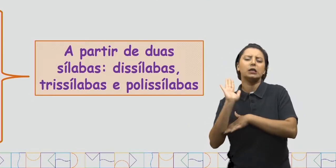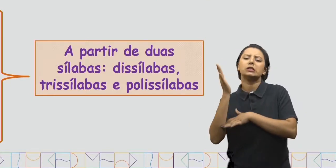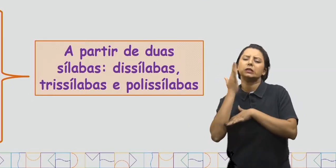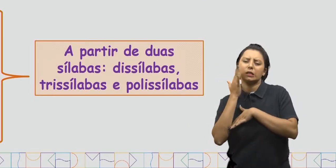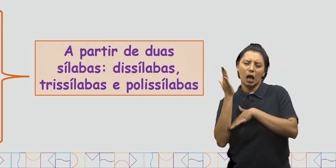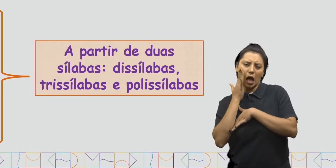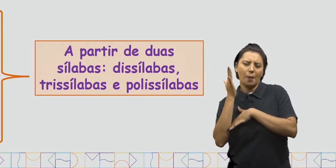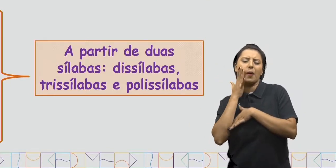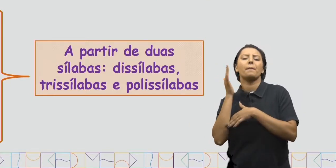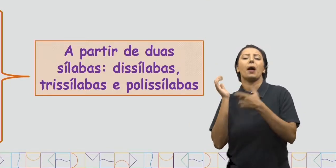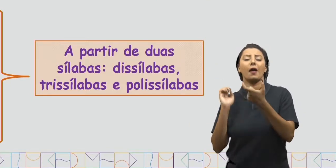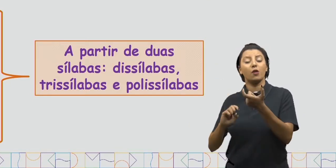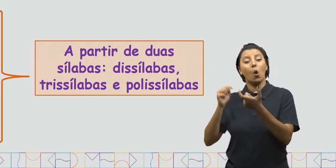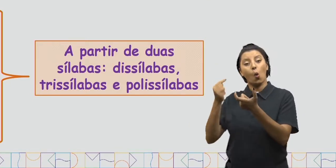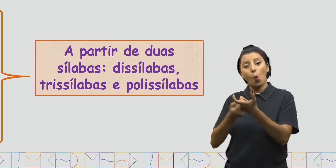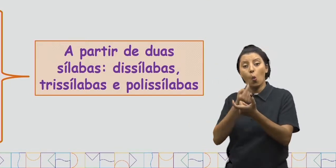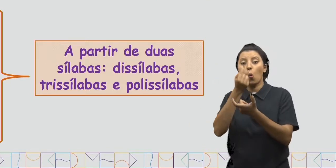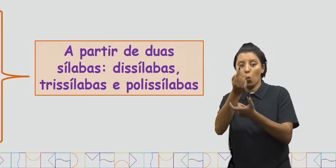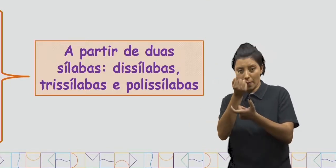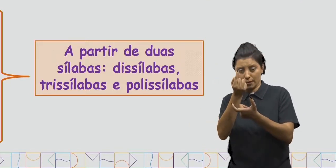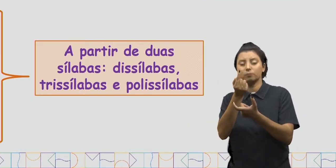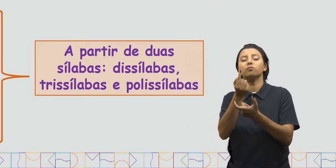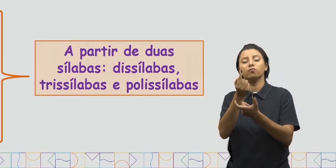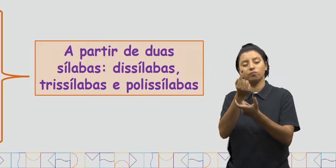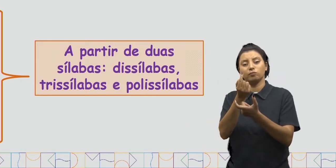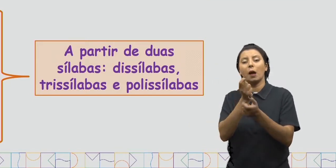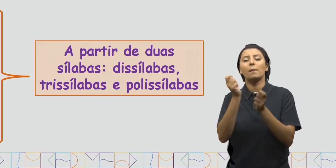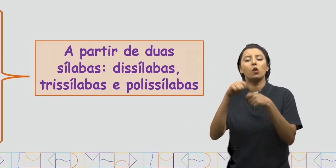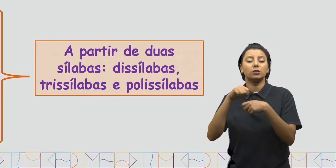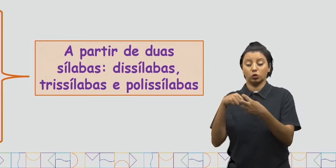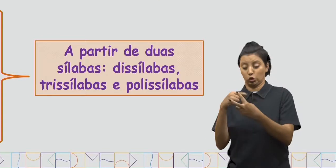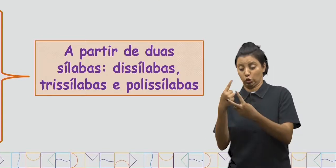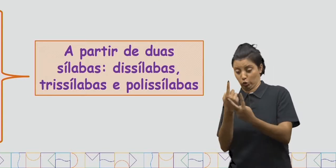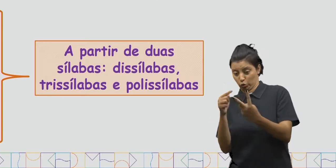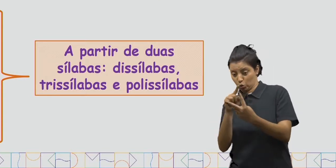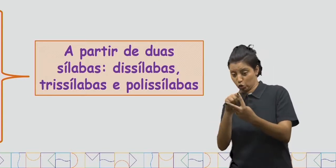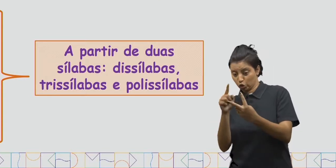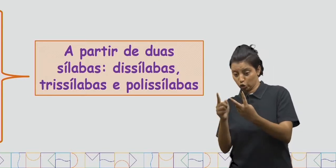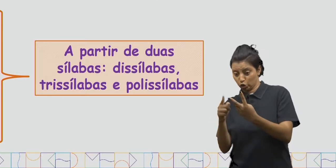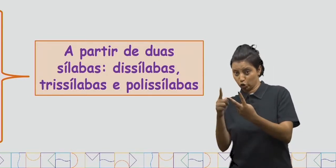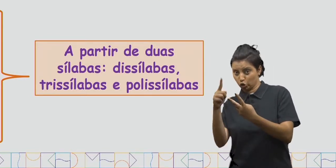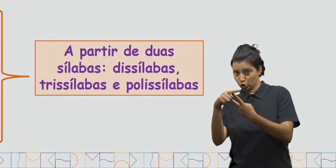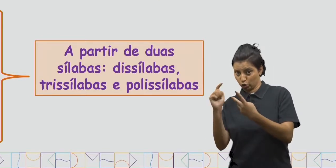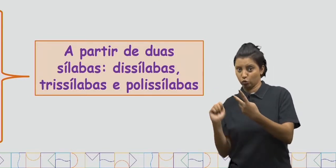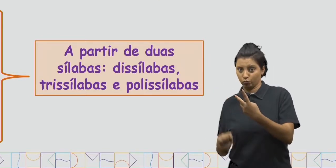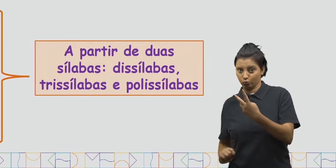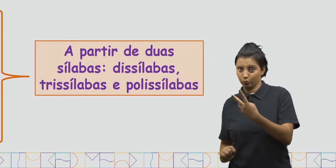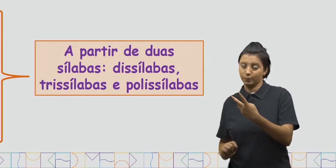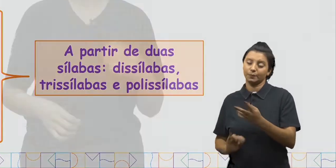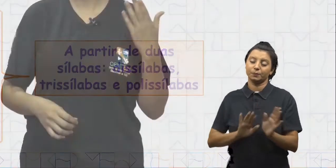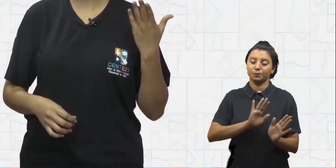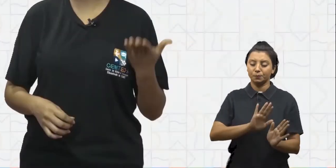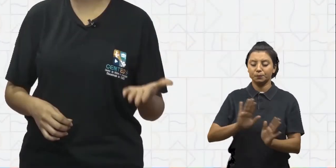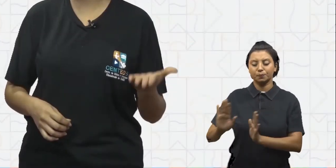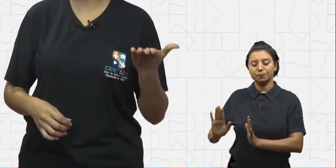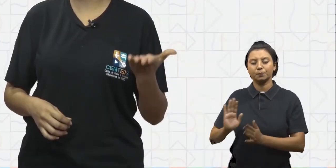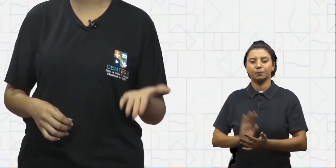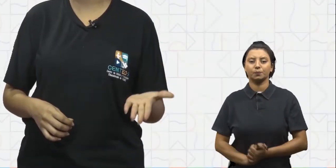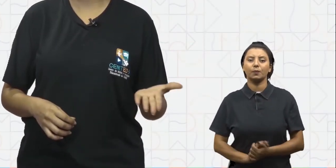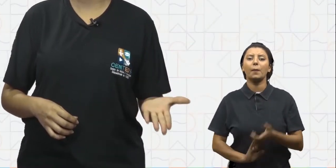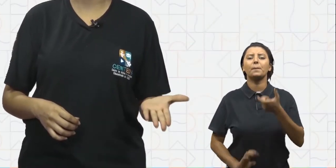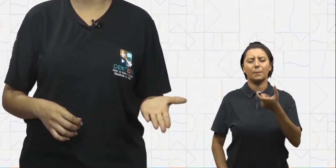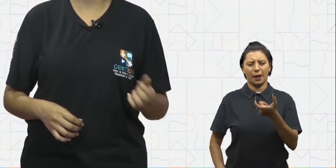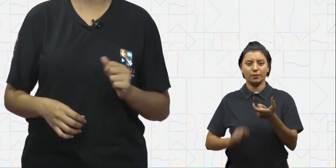você saiba que as palavras de apenas uma sílaba só podem ser classificadas dessas duas formas. Palavras